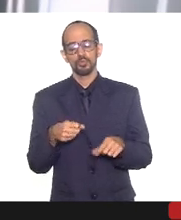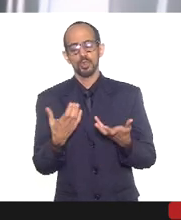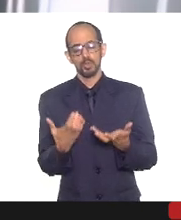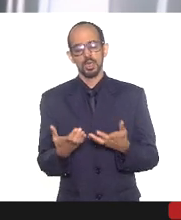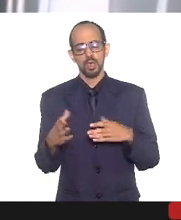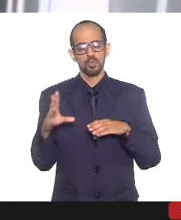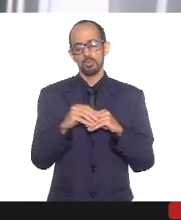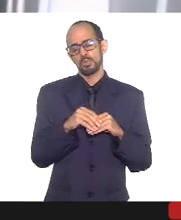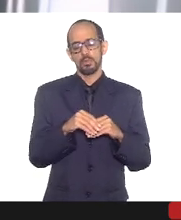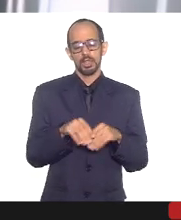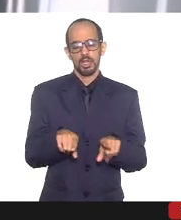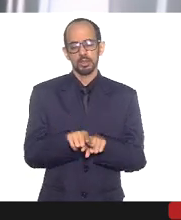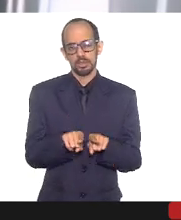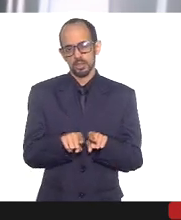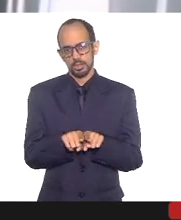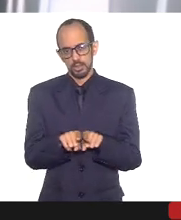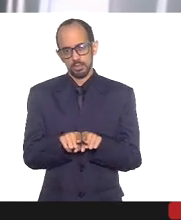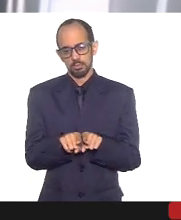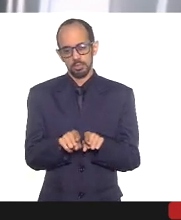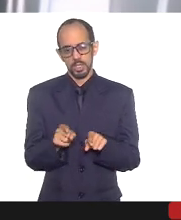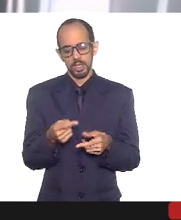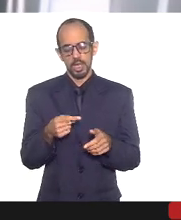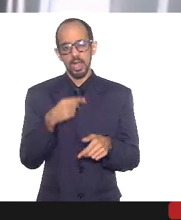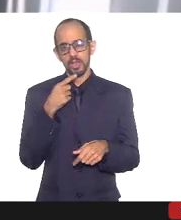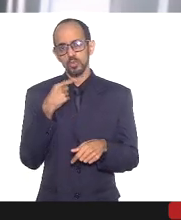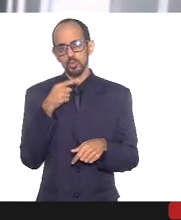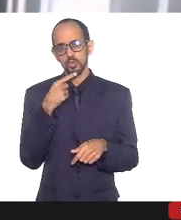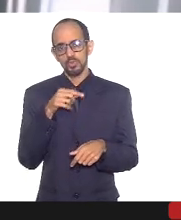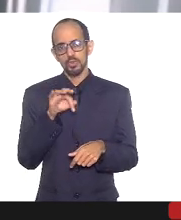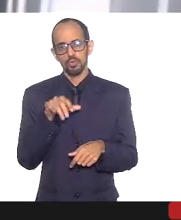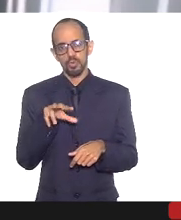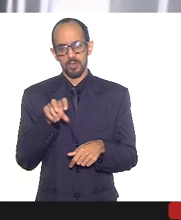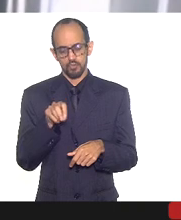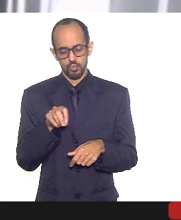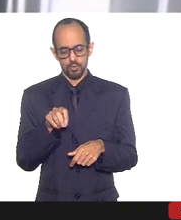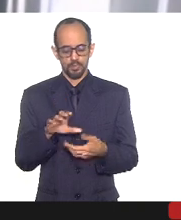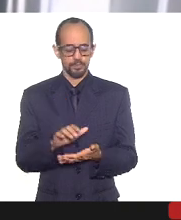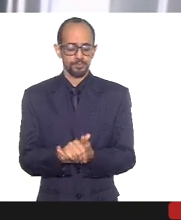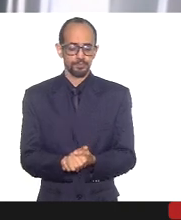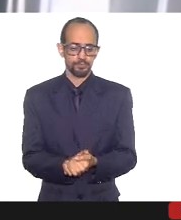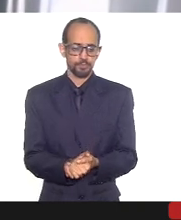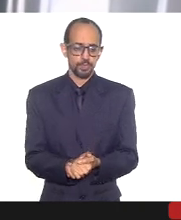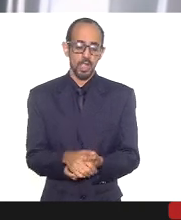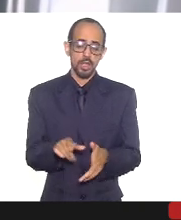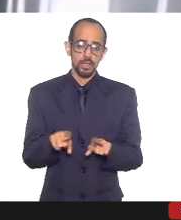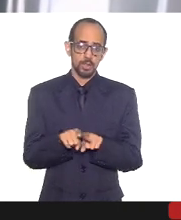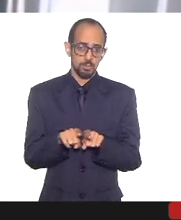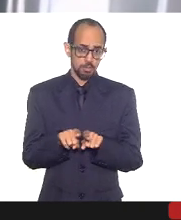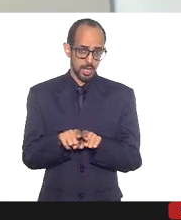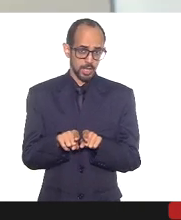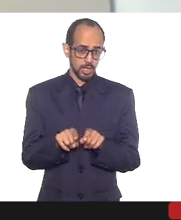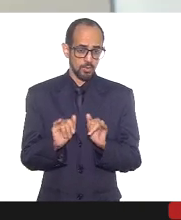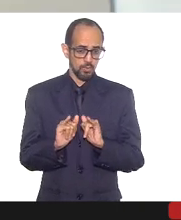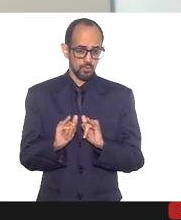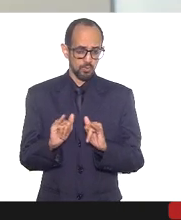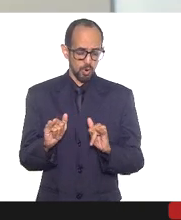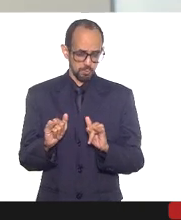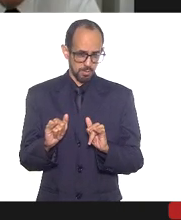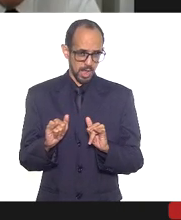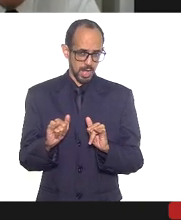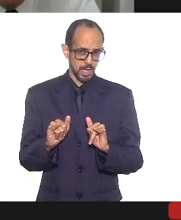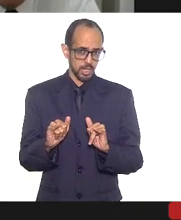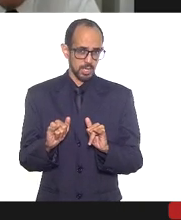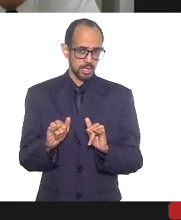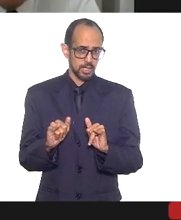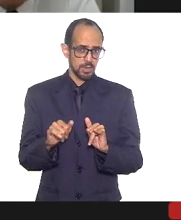acrescentar à indagação feita pelo deputado Flávio Serafini. E queria também, a título de informação... Concluindo, deputado, por favor. Concluo